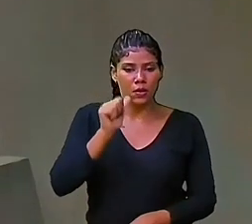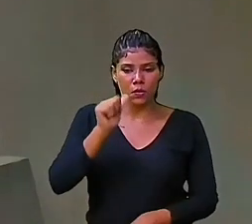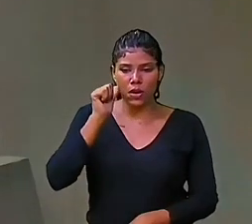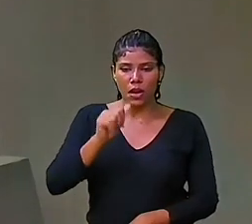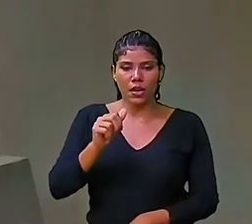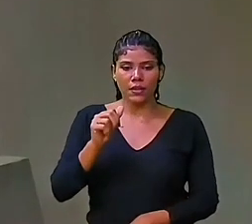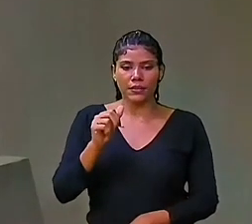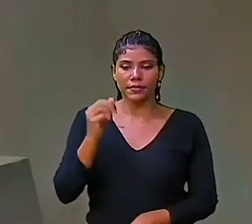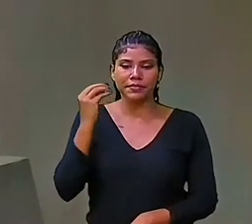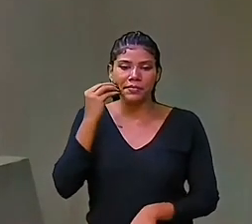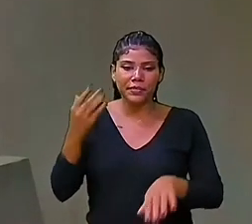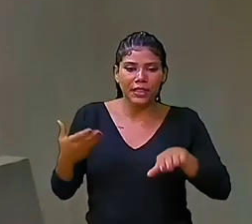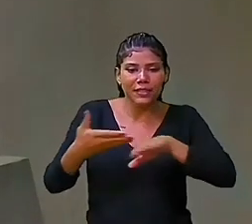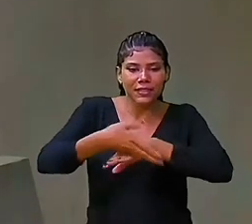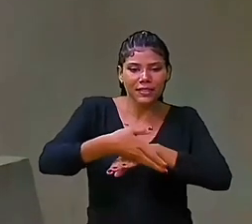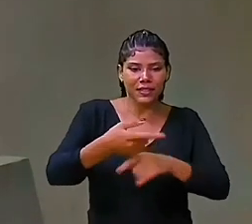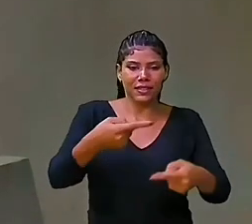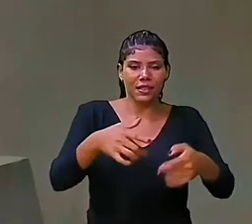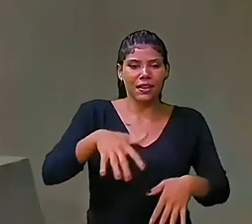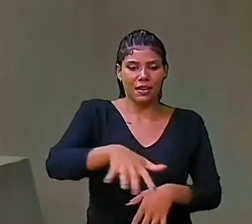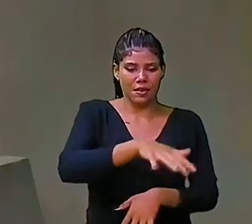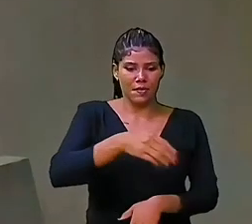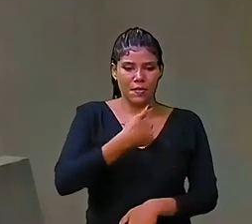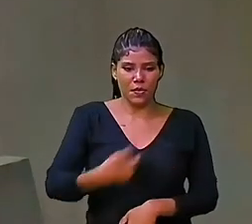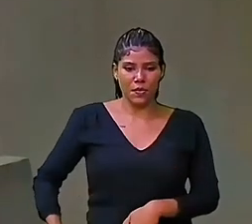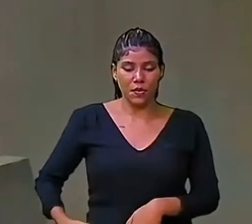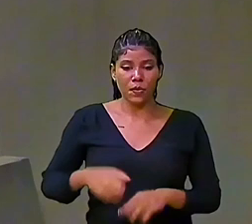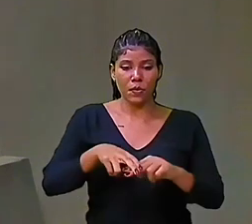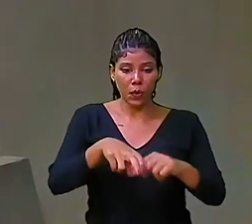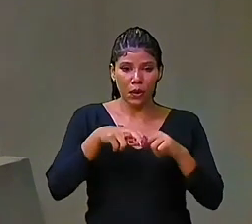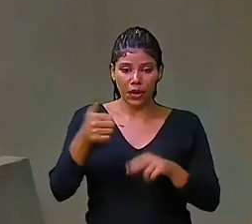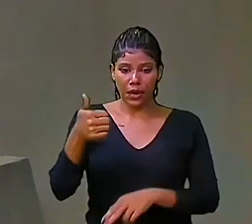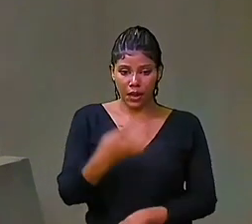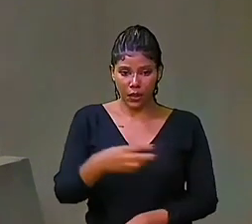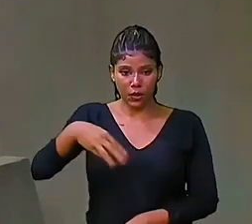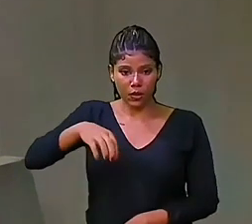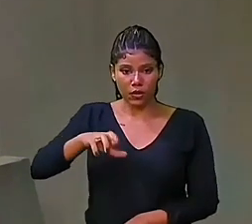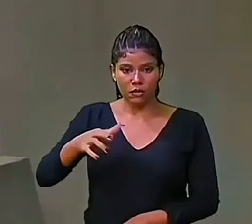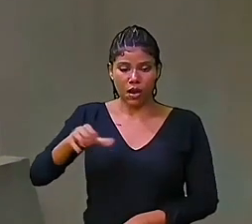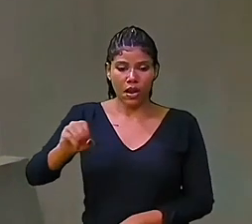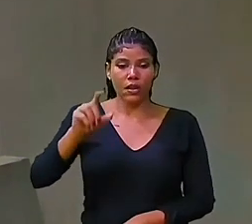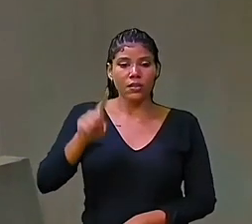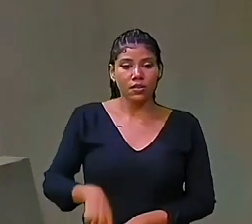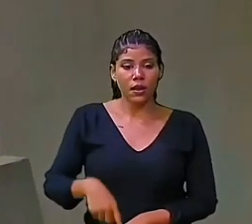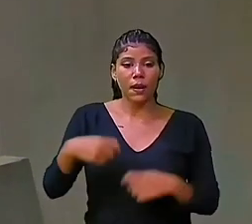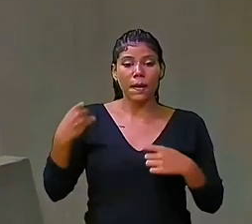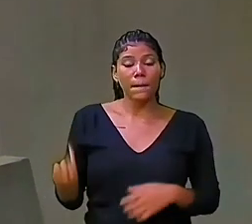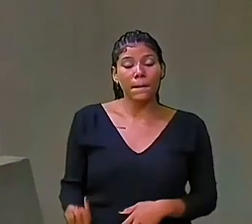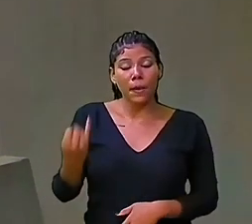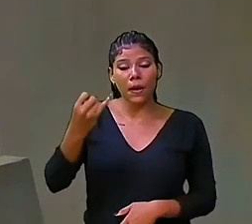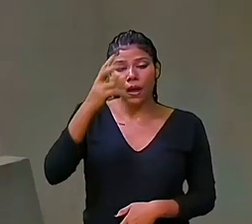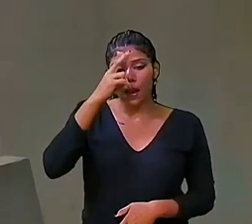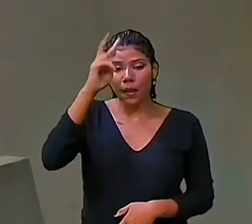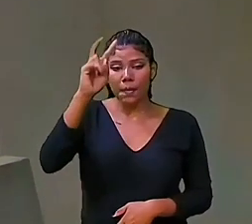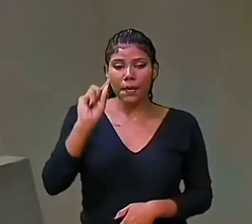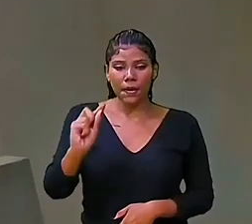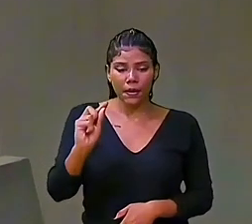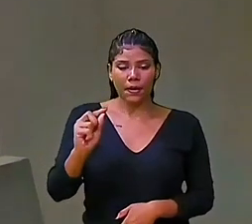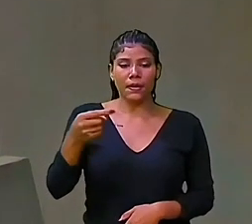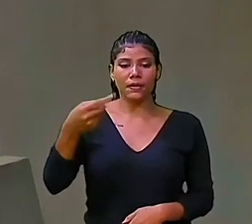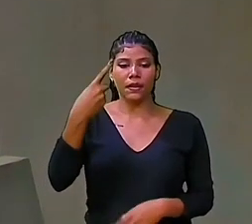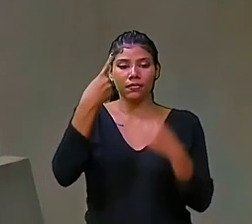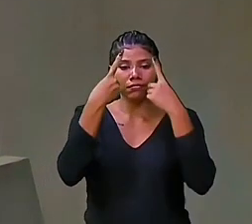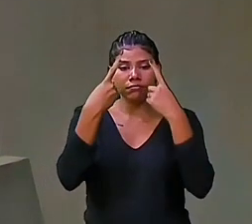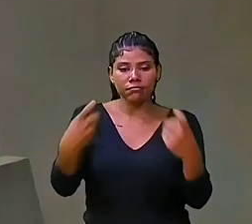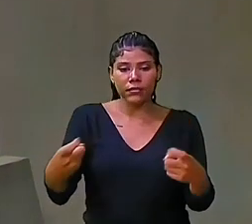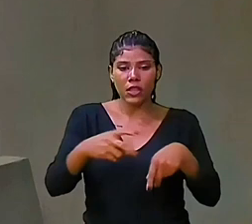pública, quando elas vão a público. Por isso mesmo, 14 de março é um dia para lembrar da violência política de gênero, por exemplo.